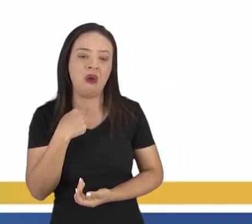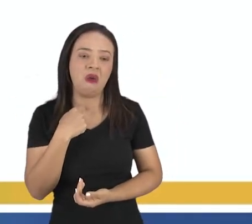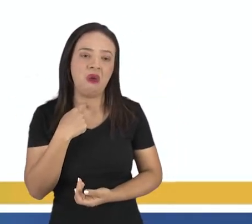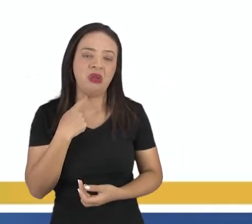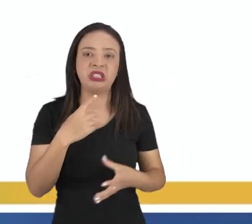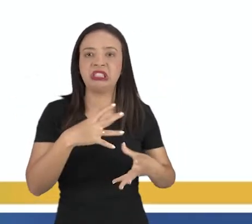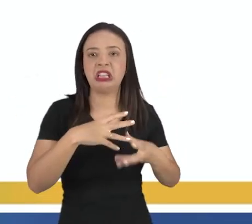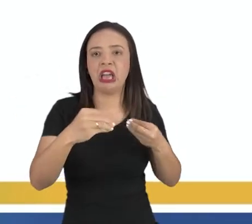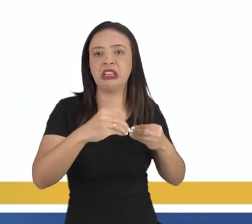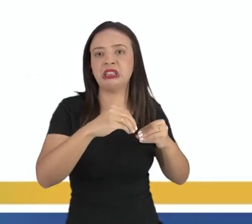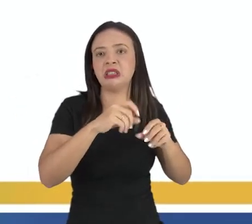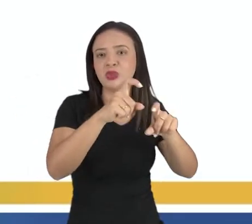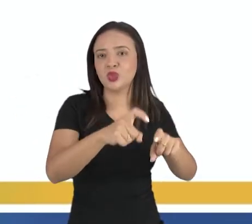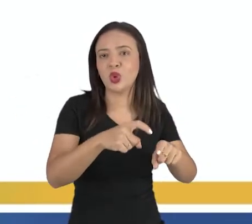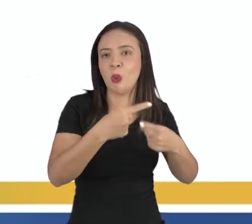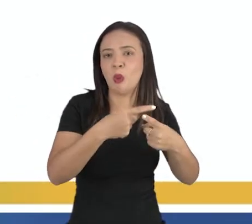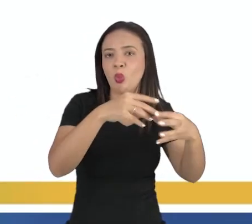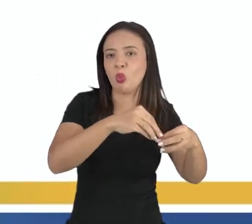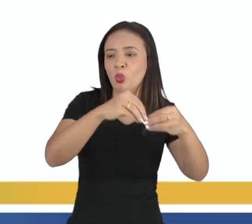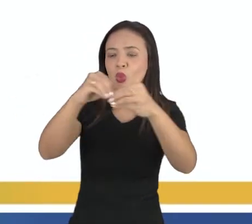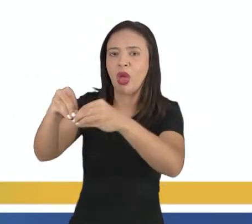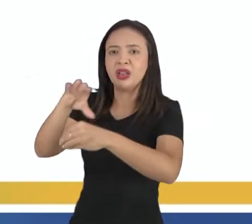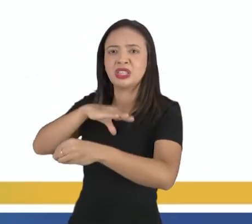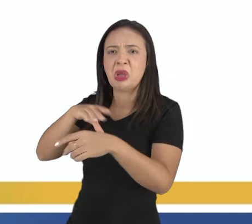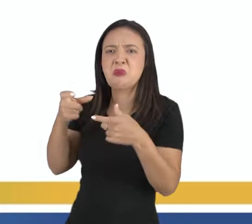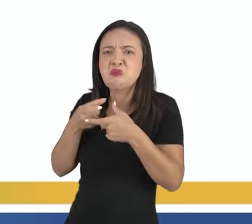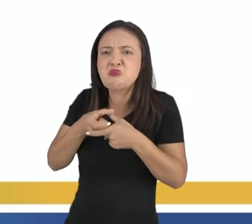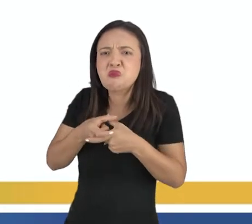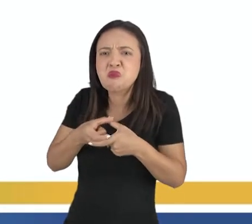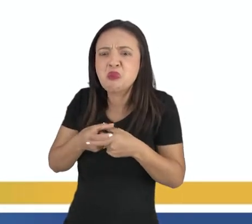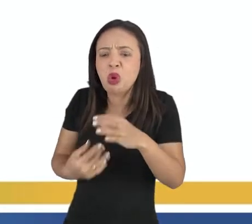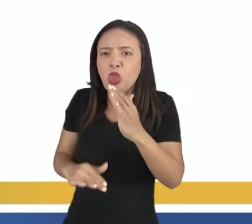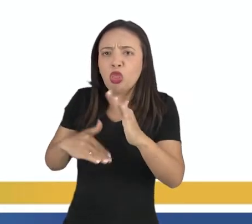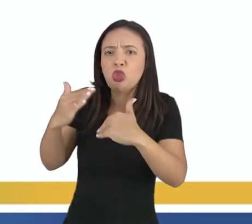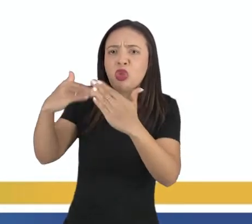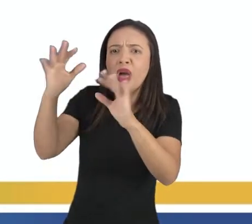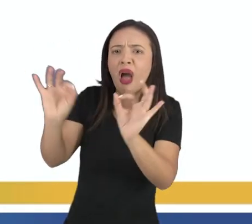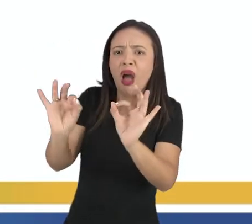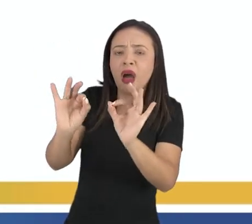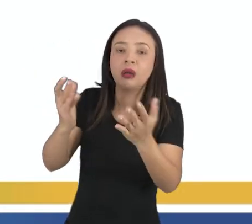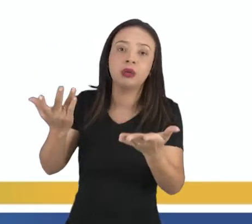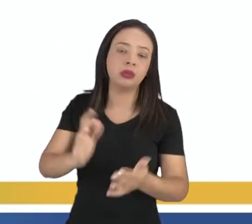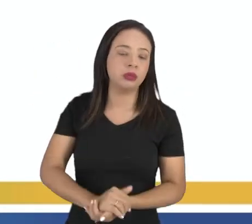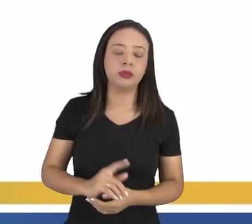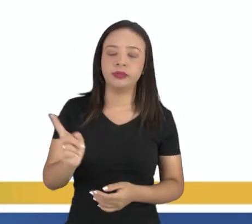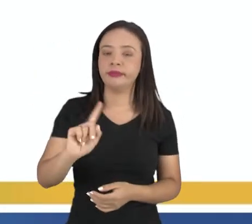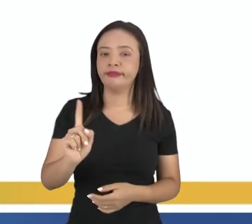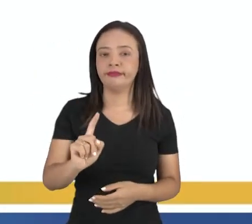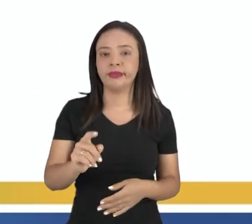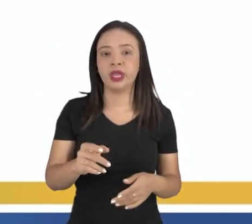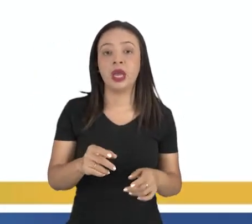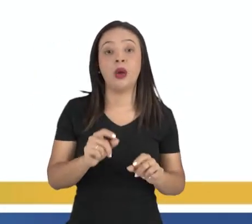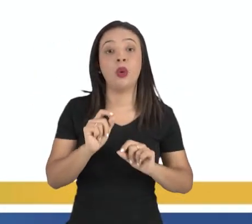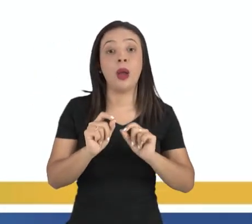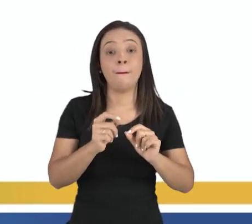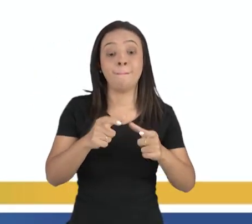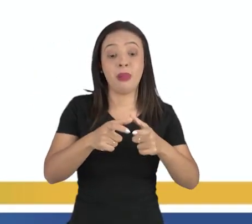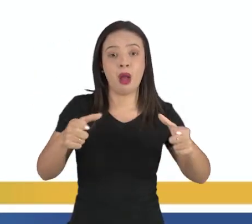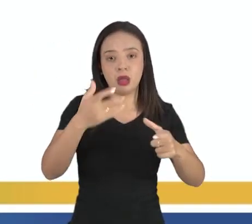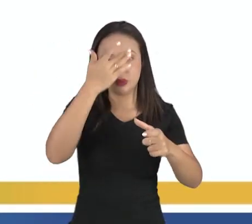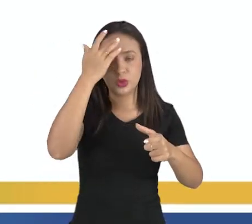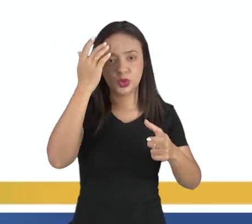pequena área rural para uma cidade bem pequenininha e pouco desenvolvida. Geralmente isso acontece na